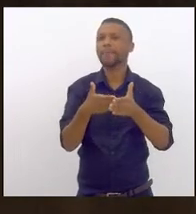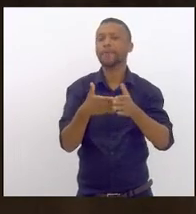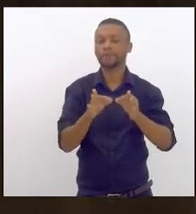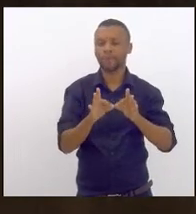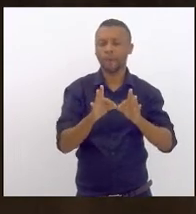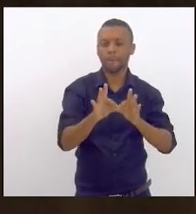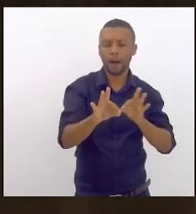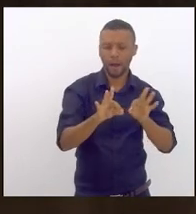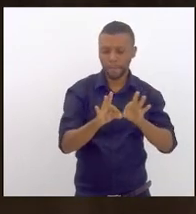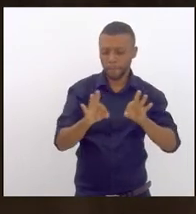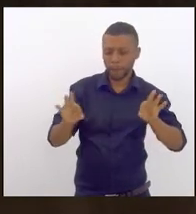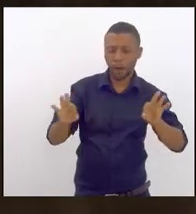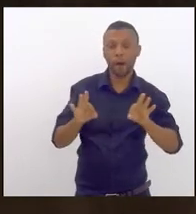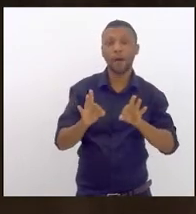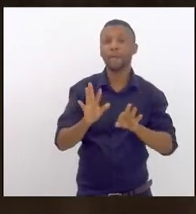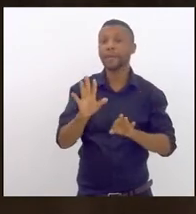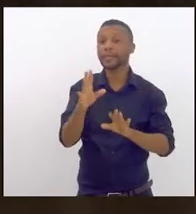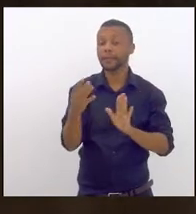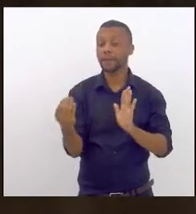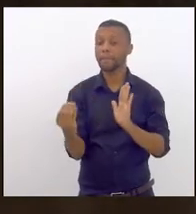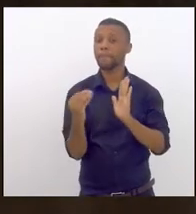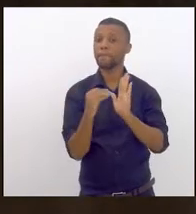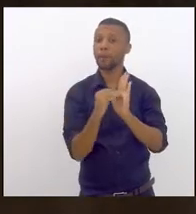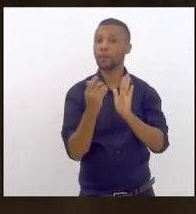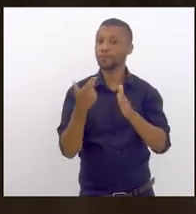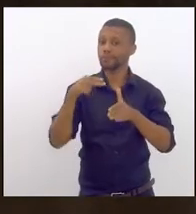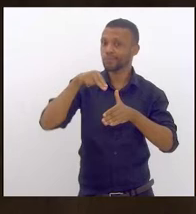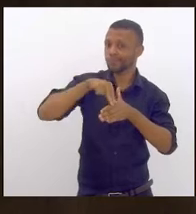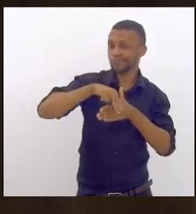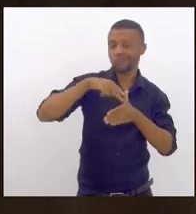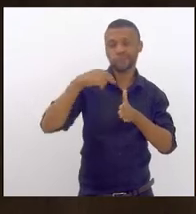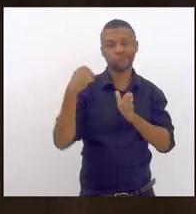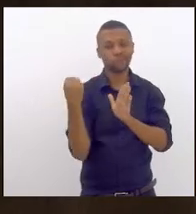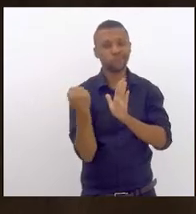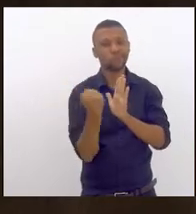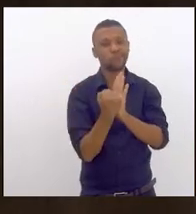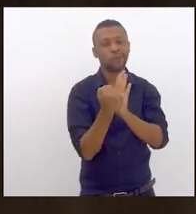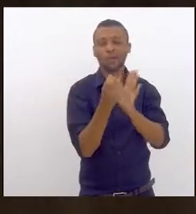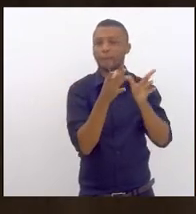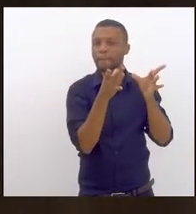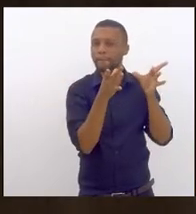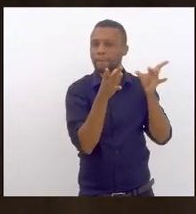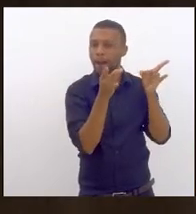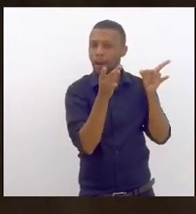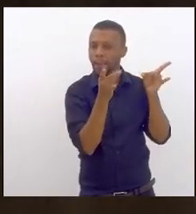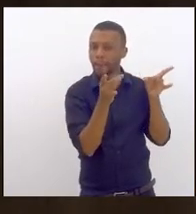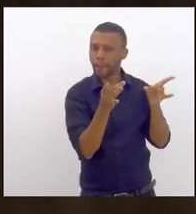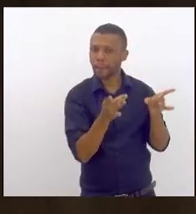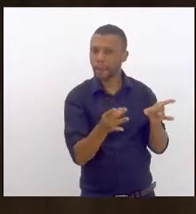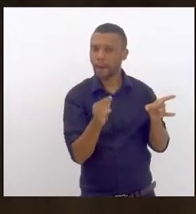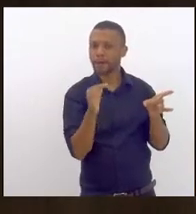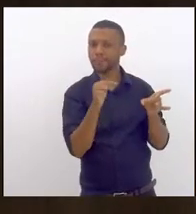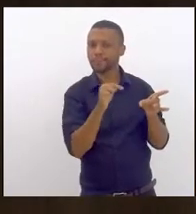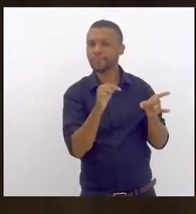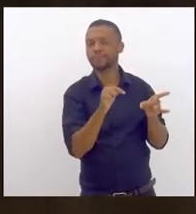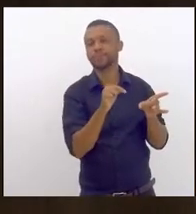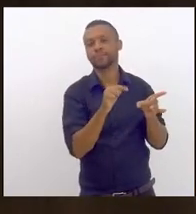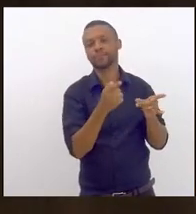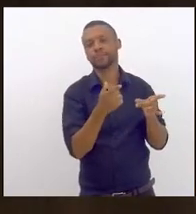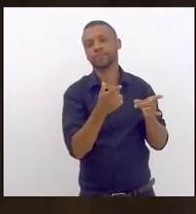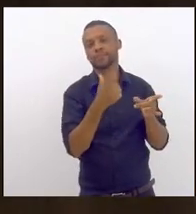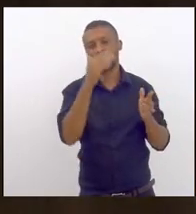nos anexos memoriais descritivos com